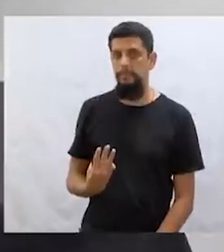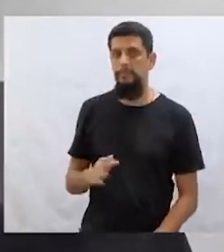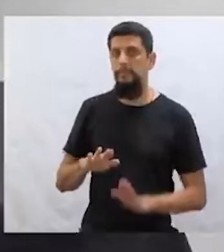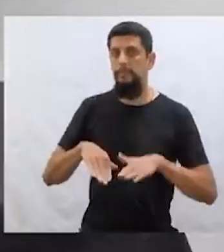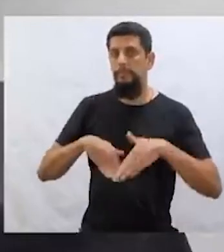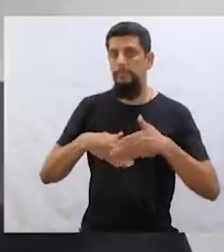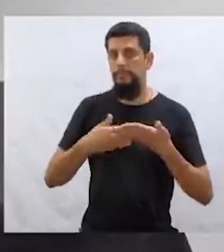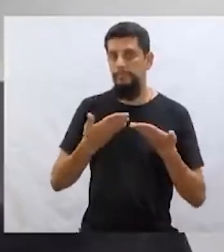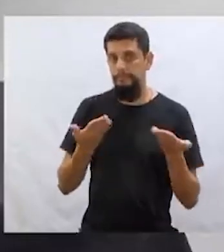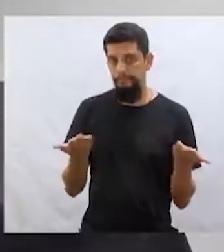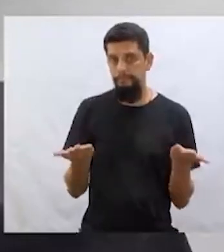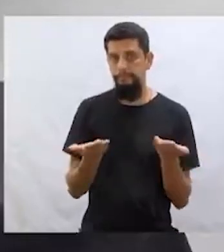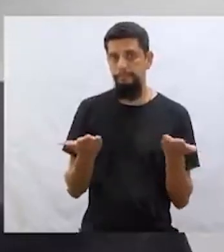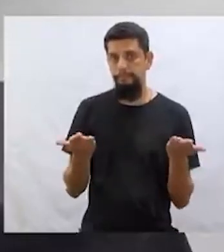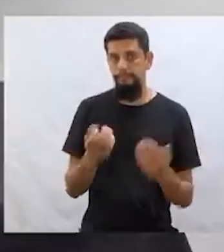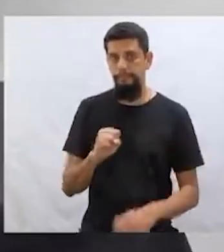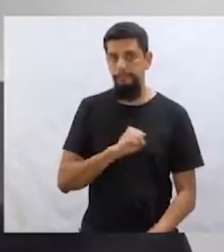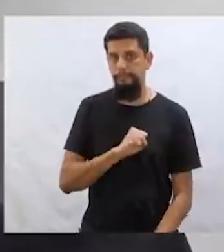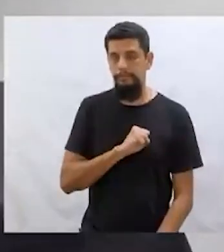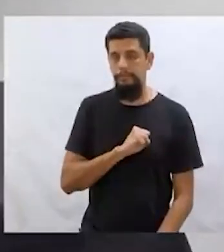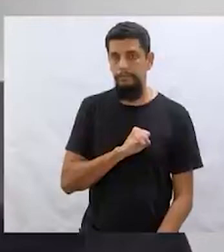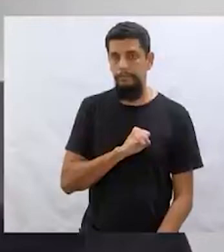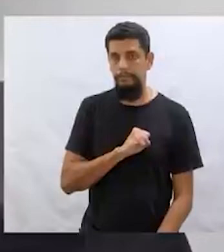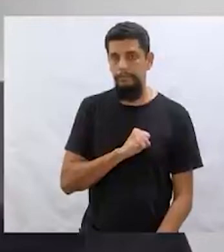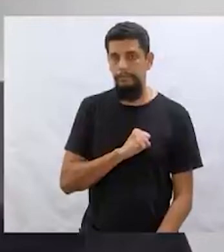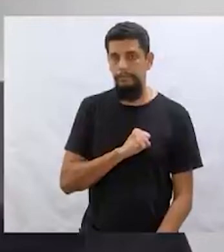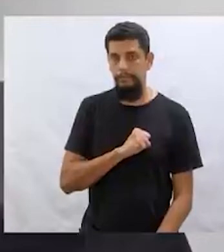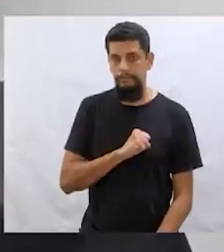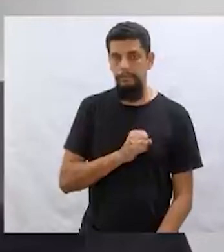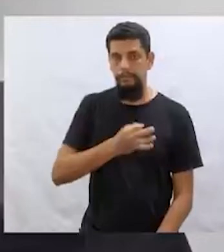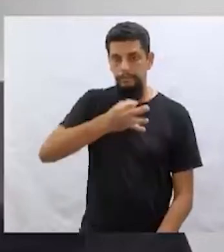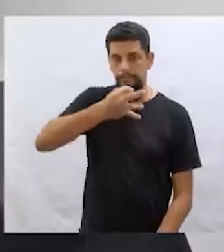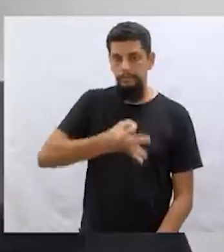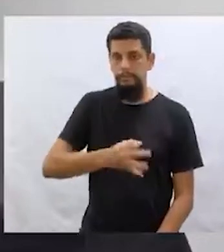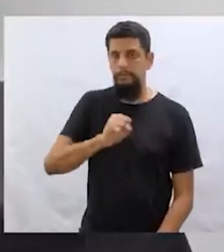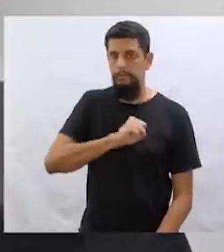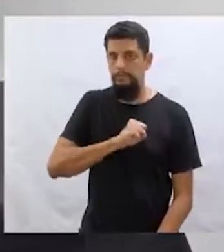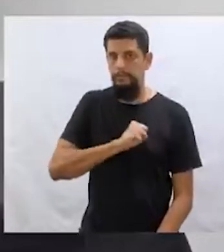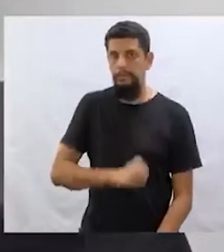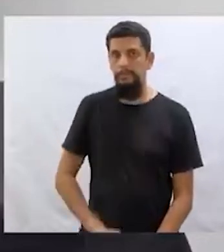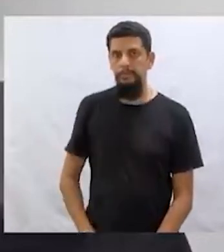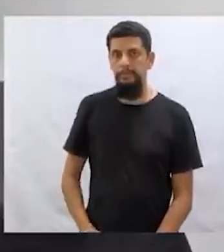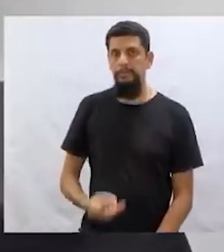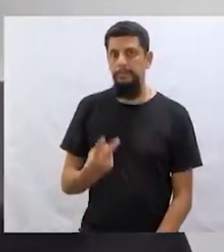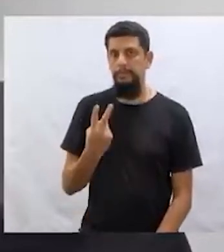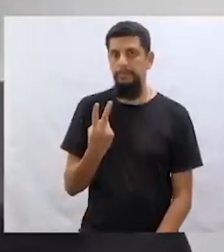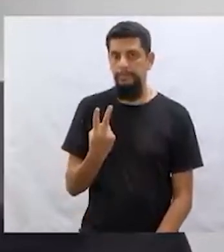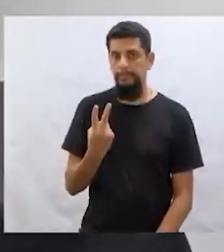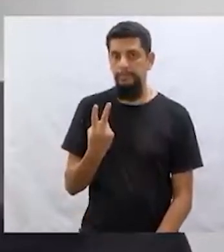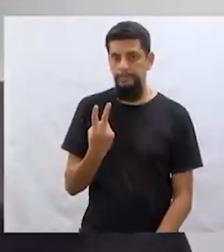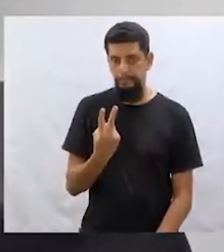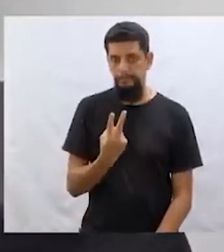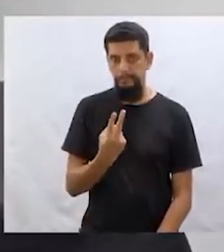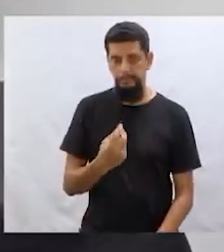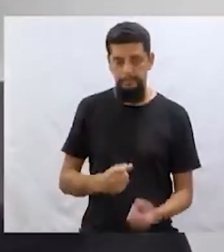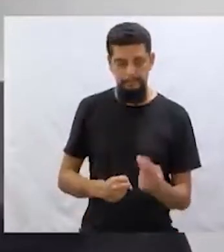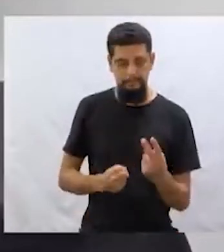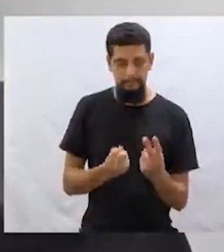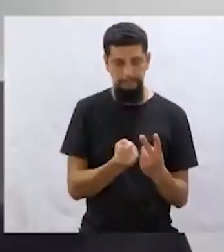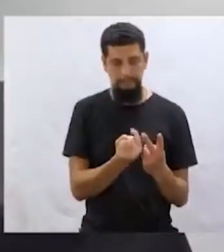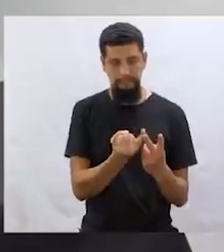1, 2, 3. Então, o número correto é o número 2, que está representando a